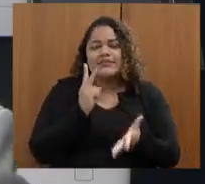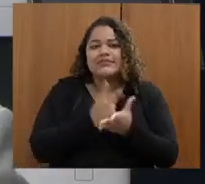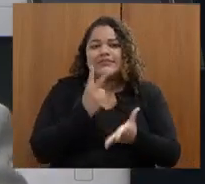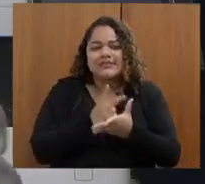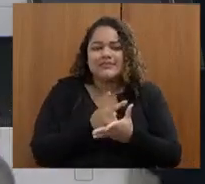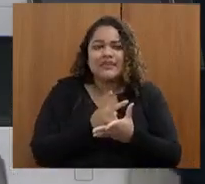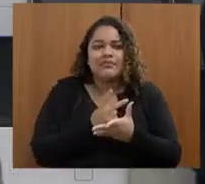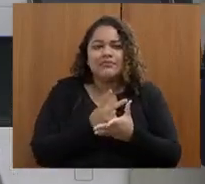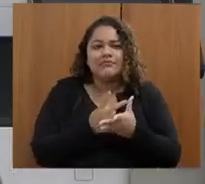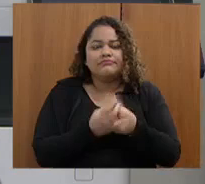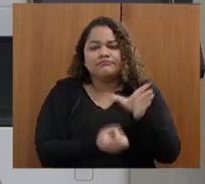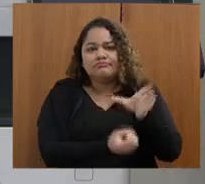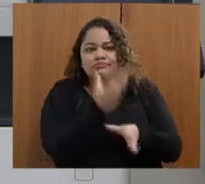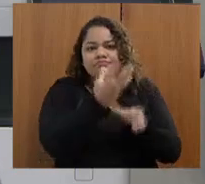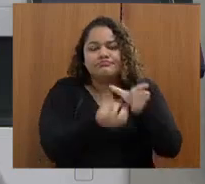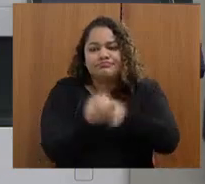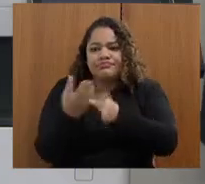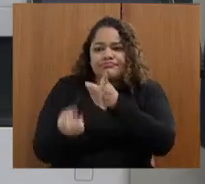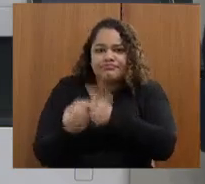posterior